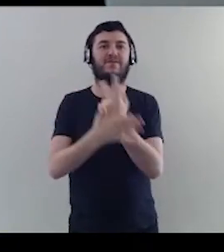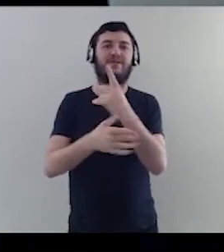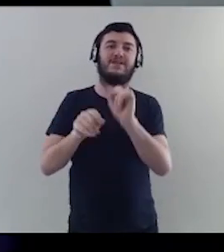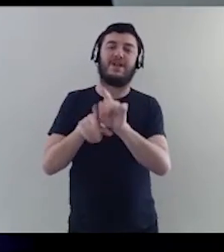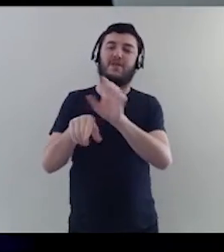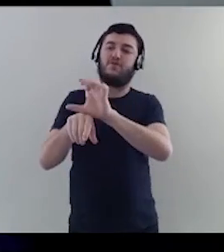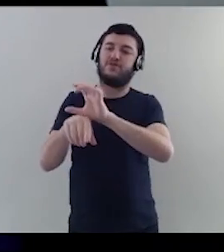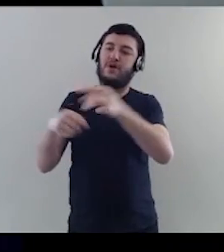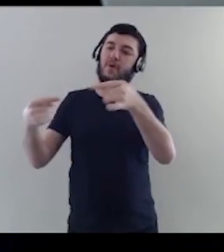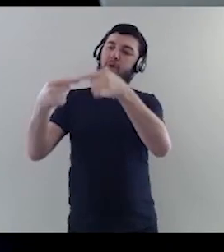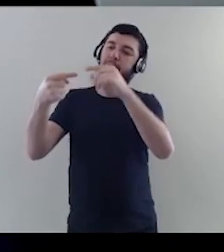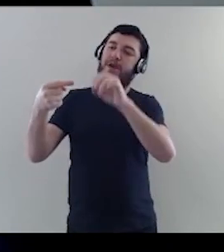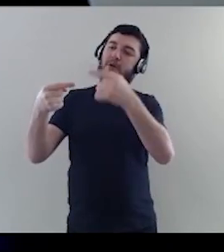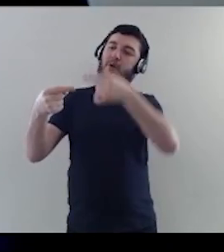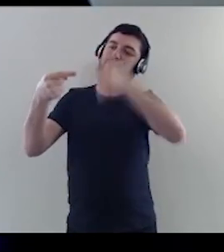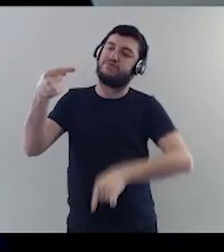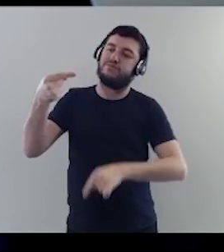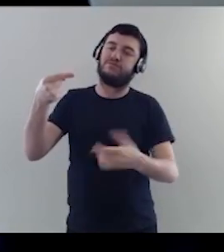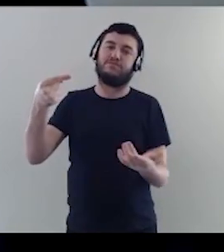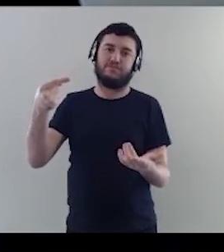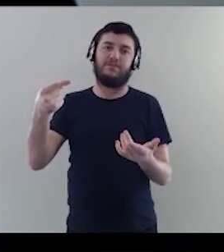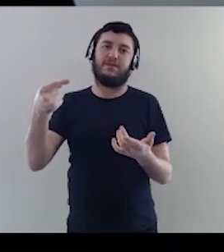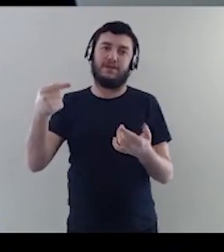tempo para a inconstitucionalidade,